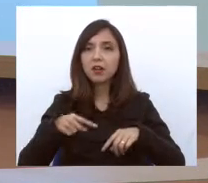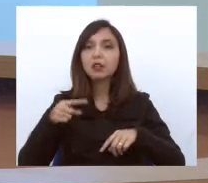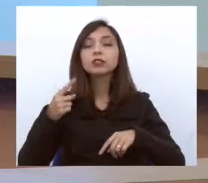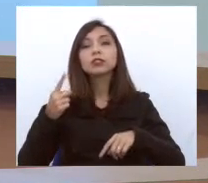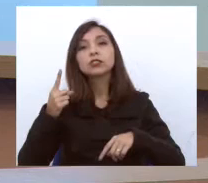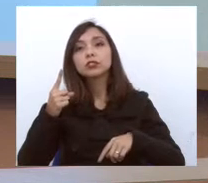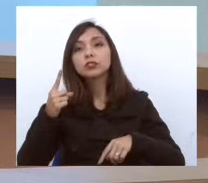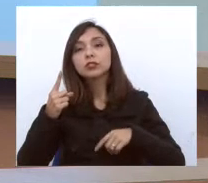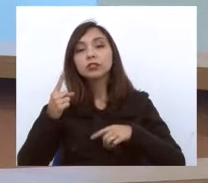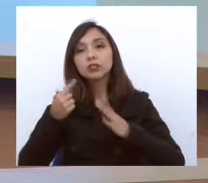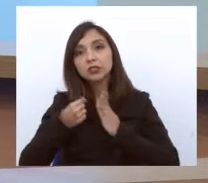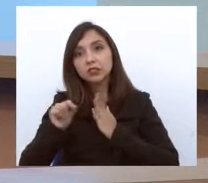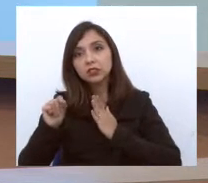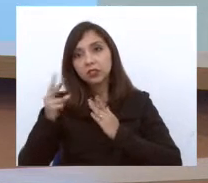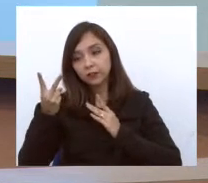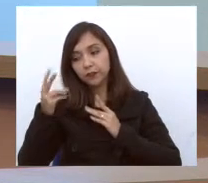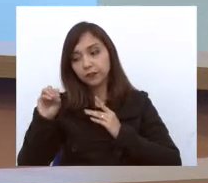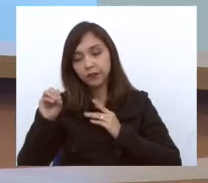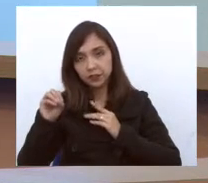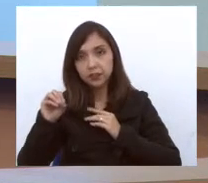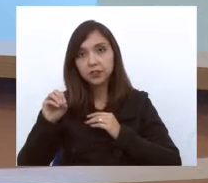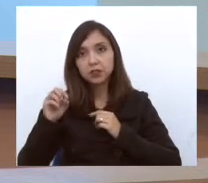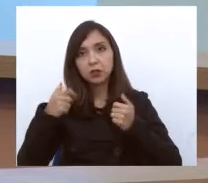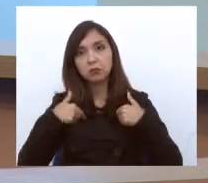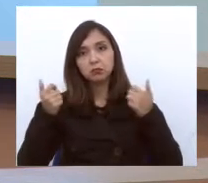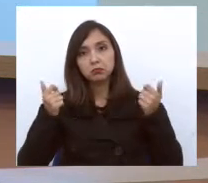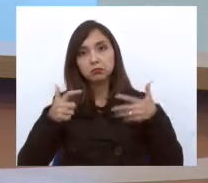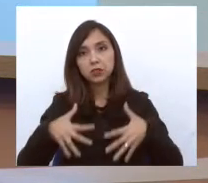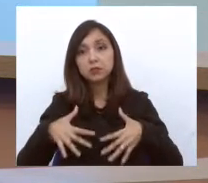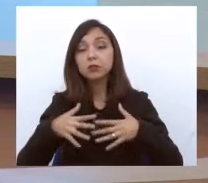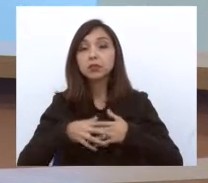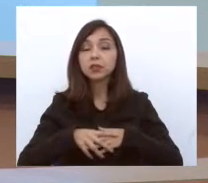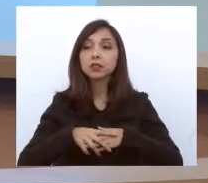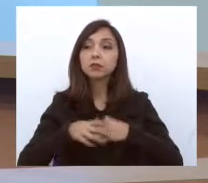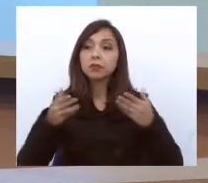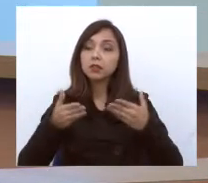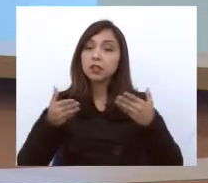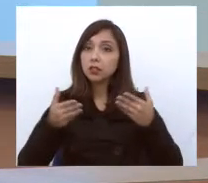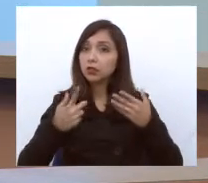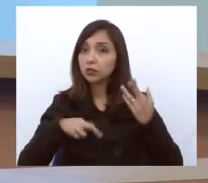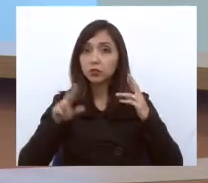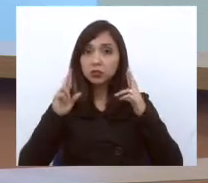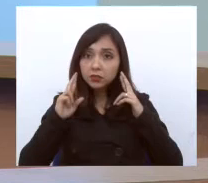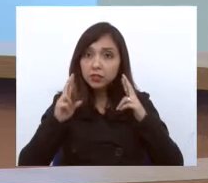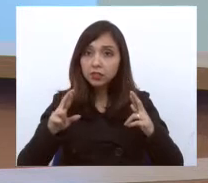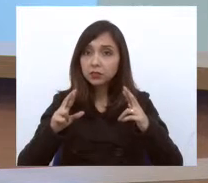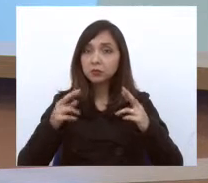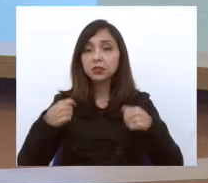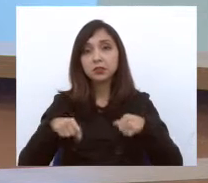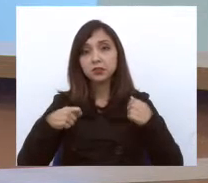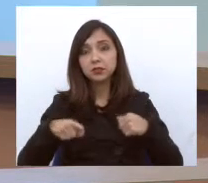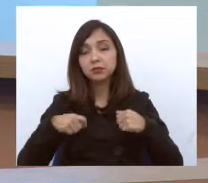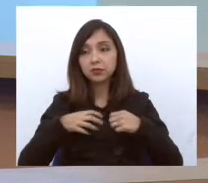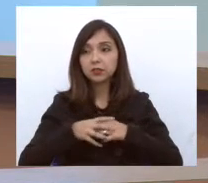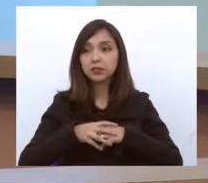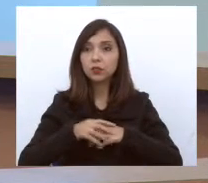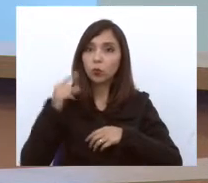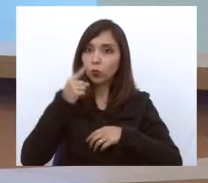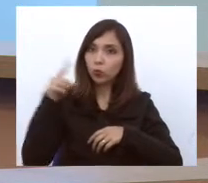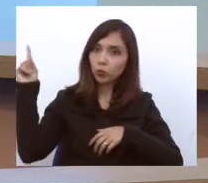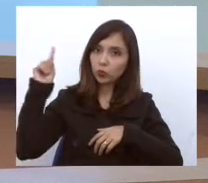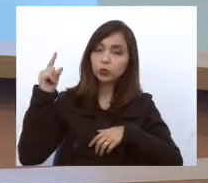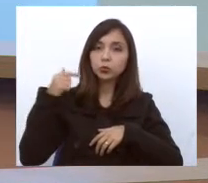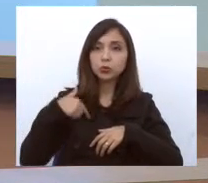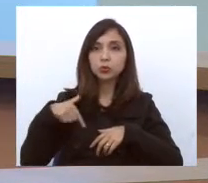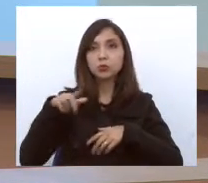20, por isso estou fazendo essa fala. Agora, nós temos que ter responsabilidade também. Na última sessão,